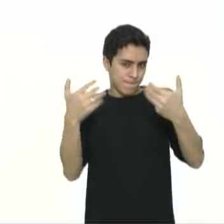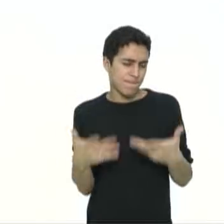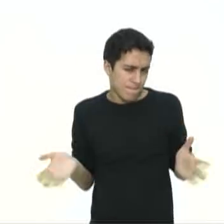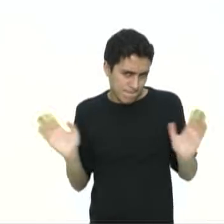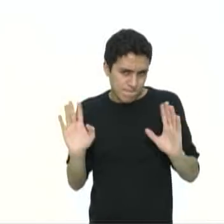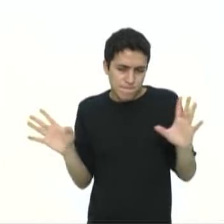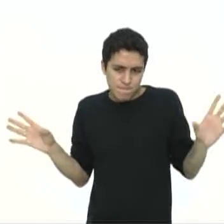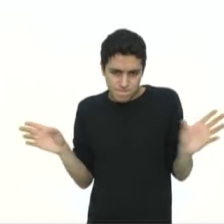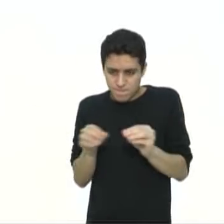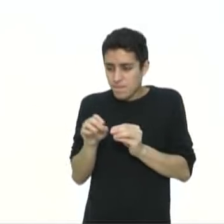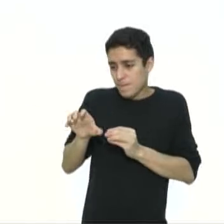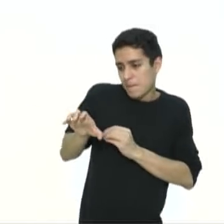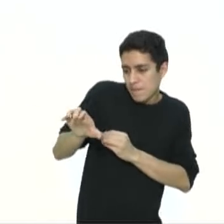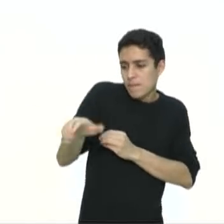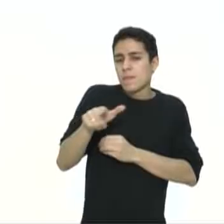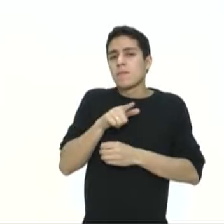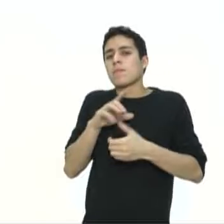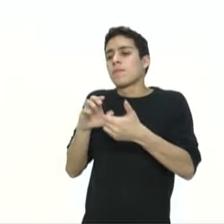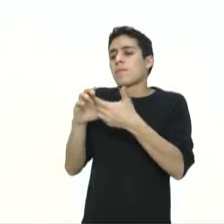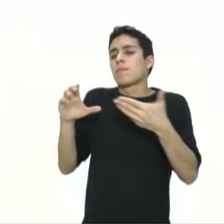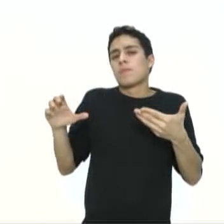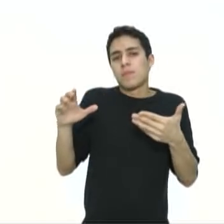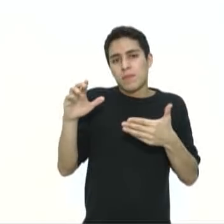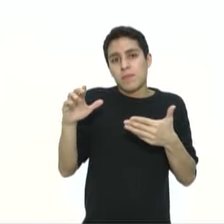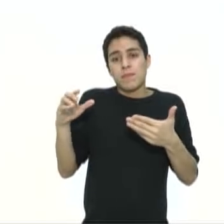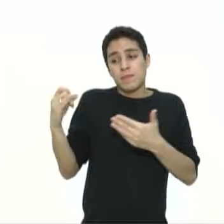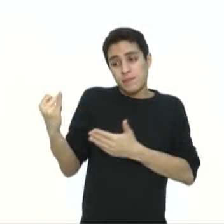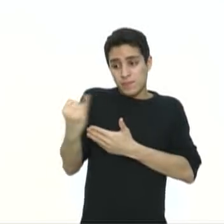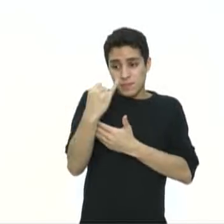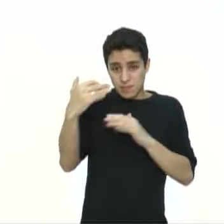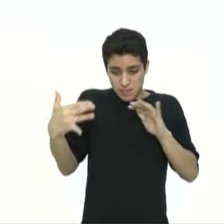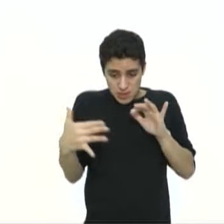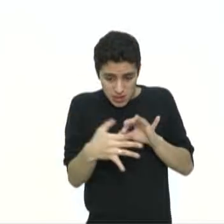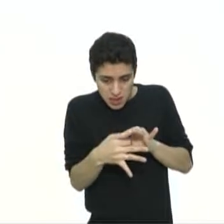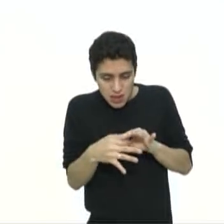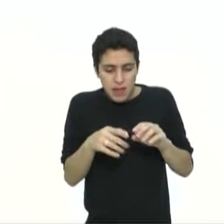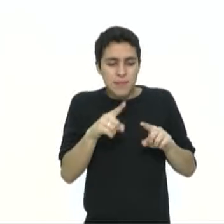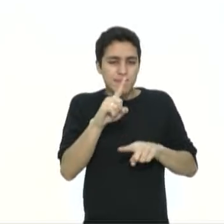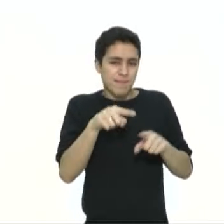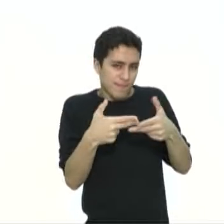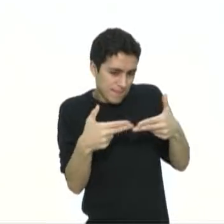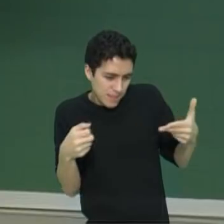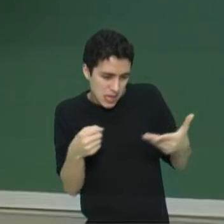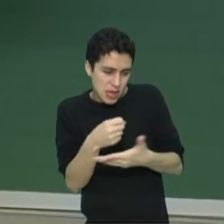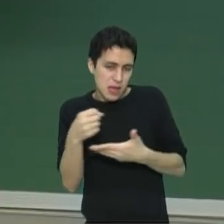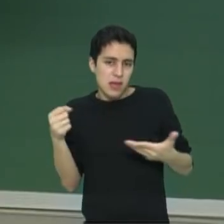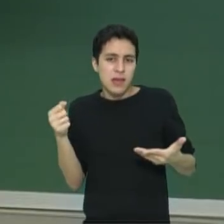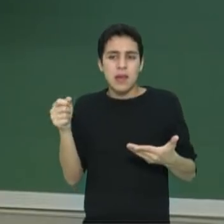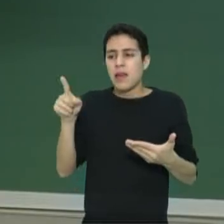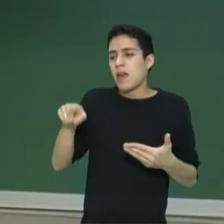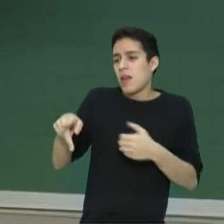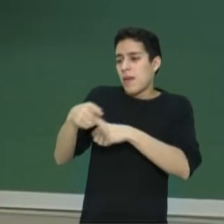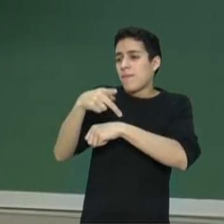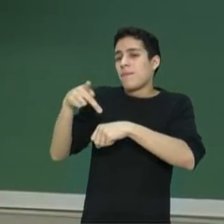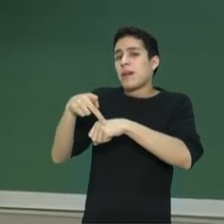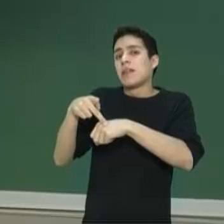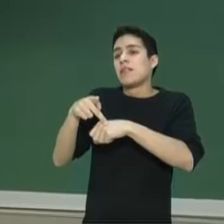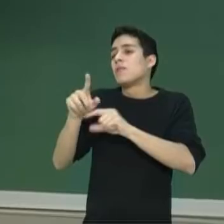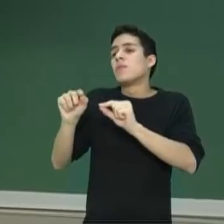mas a central, que tem uma característica importante aí, é muito ligada ao setor primário, né? Eram países das